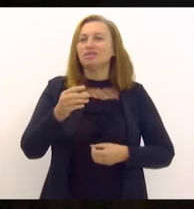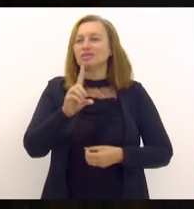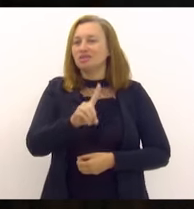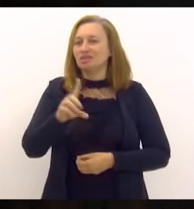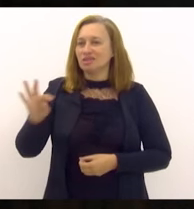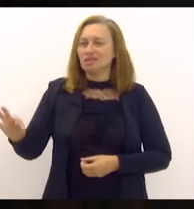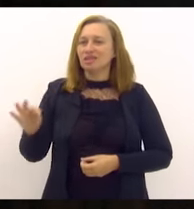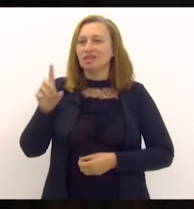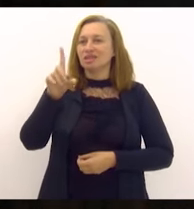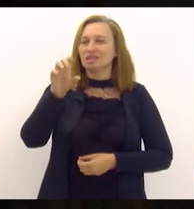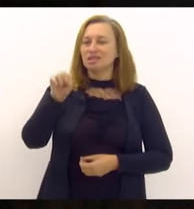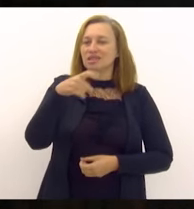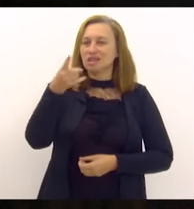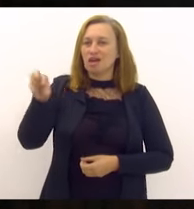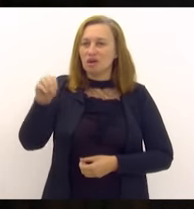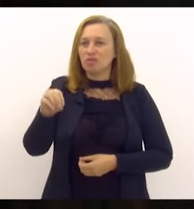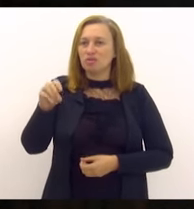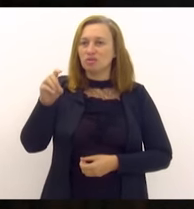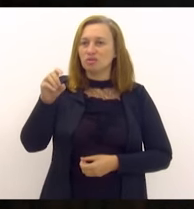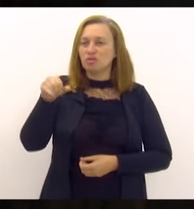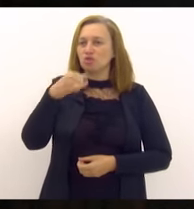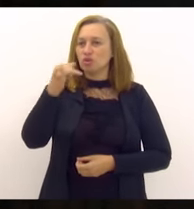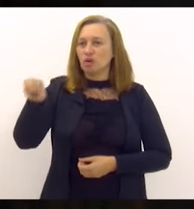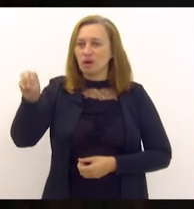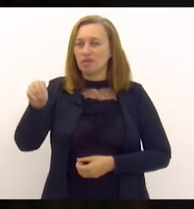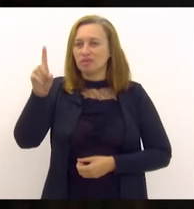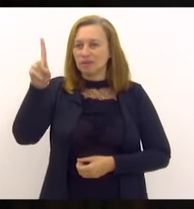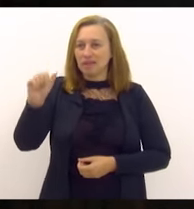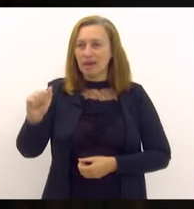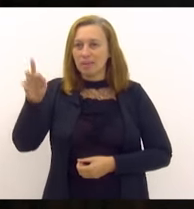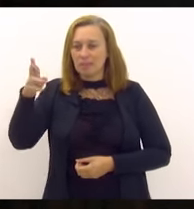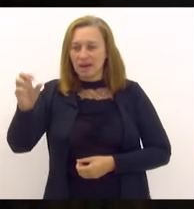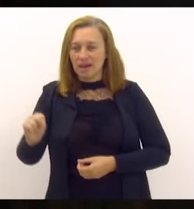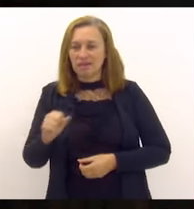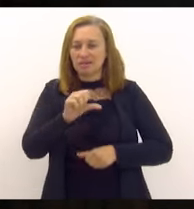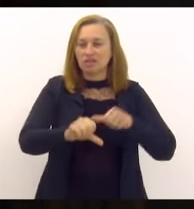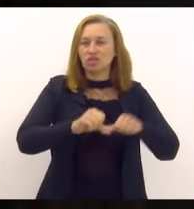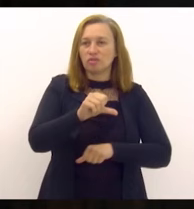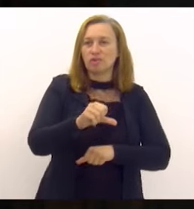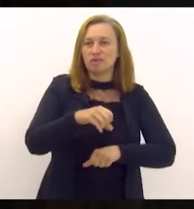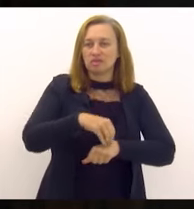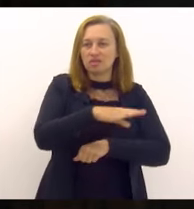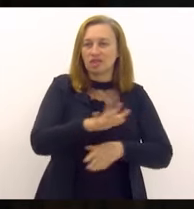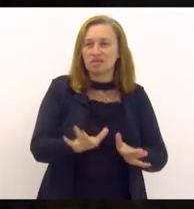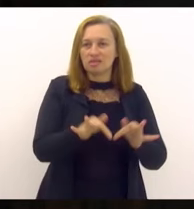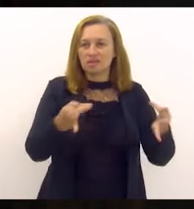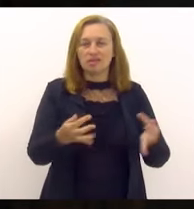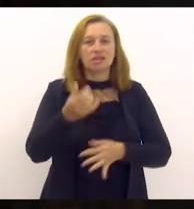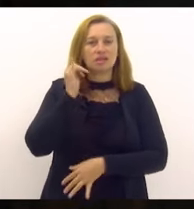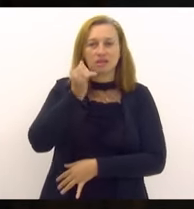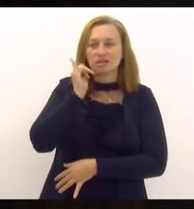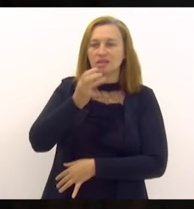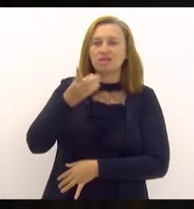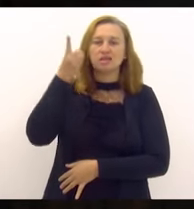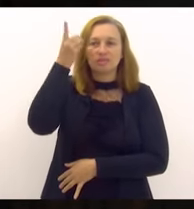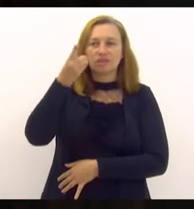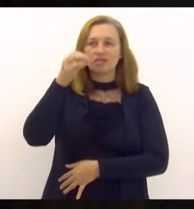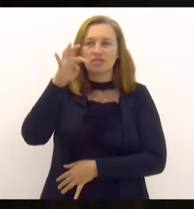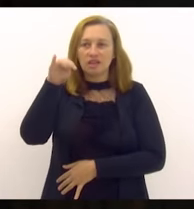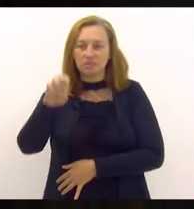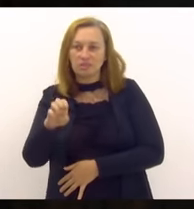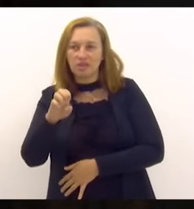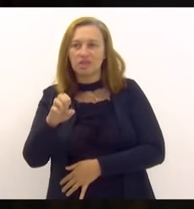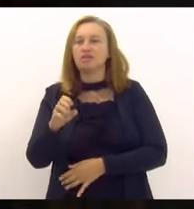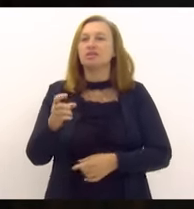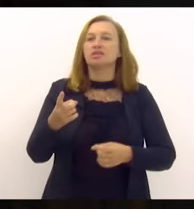da Comissão de Indicações Legislativas pela Transformação e Indicação Simples. Relator, deputado Felipe Soares. Em